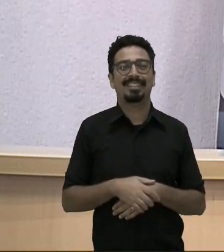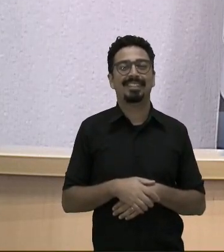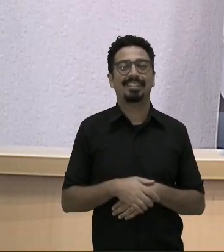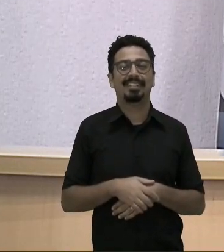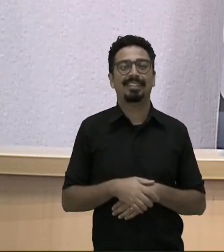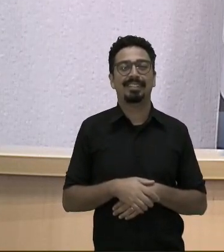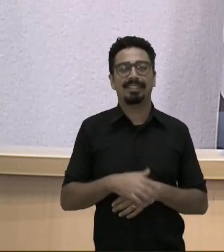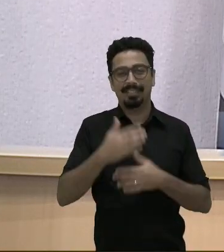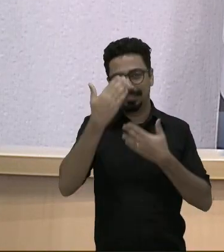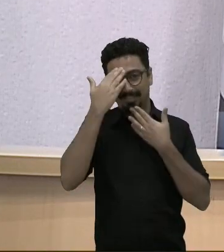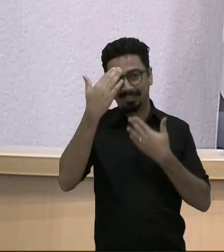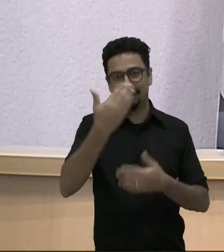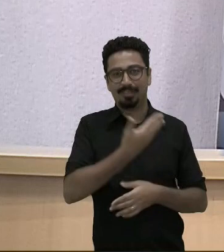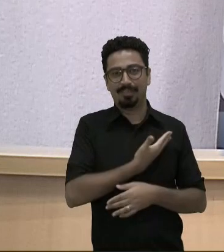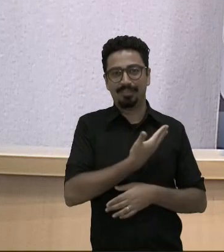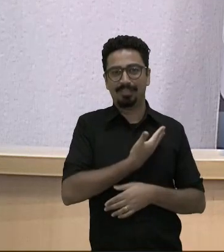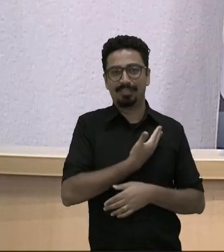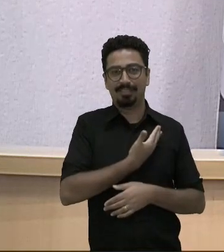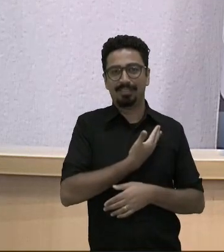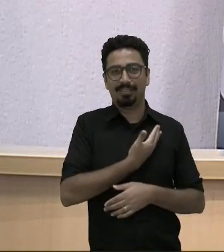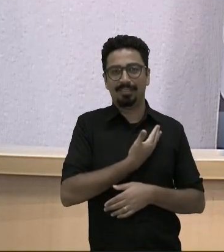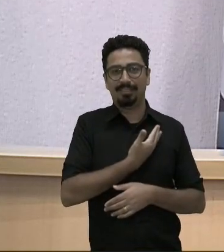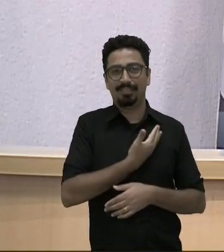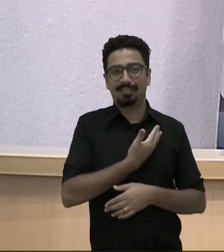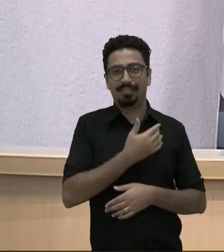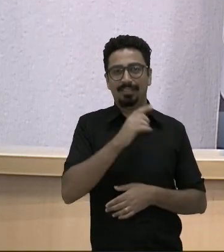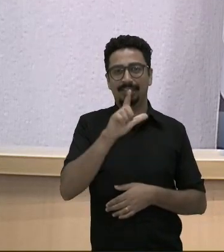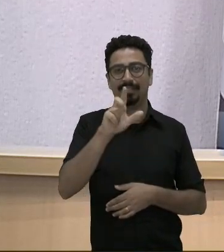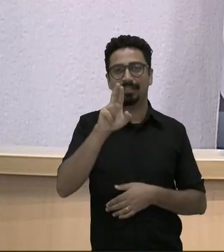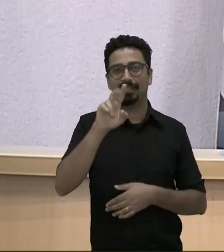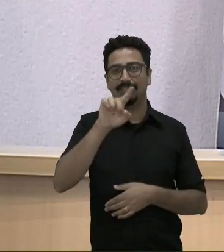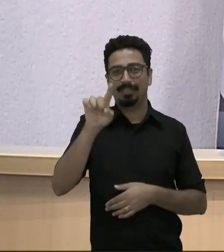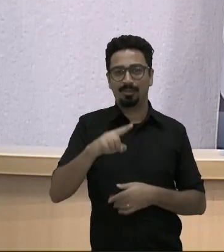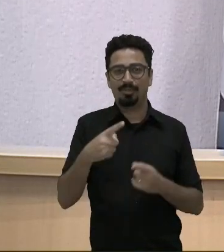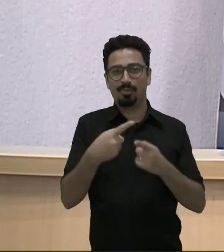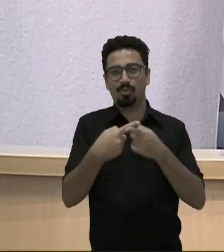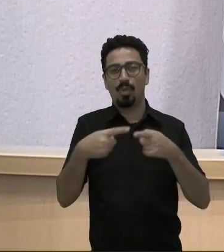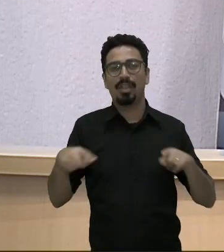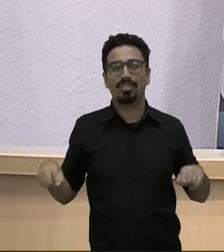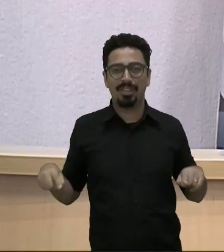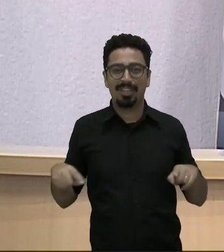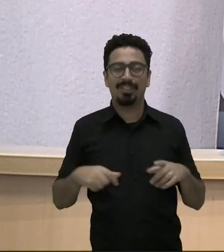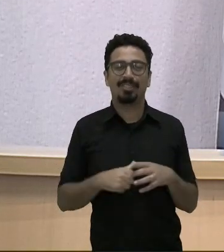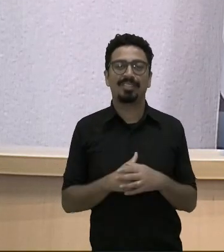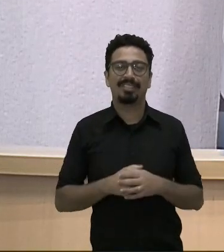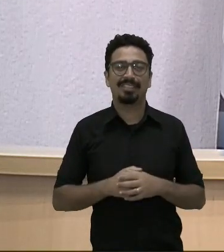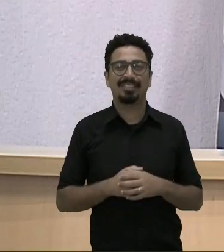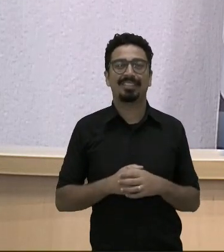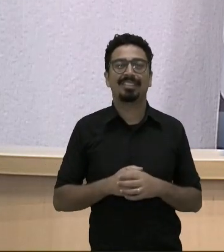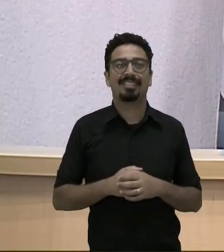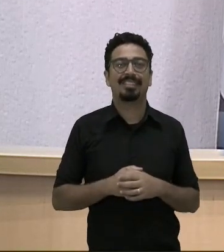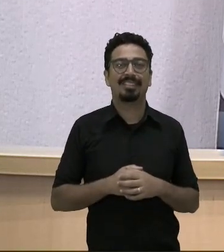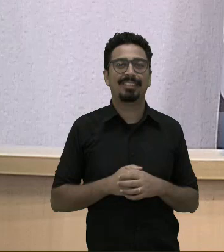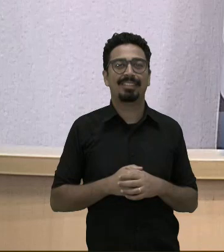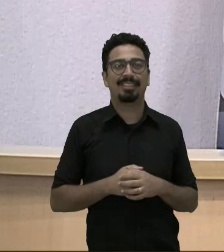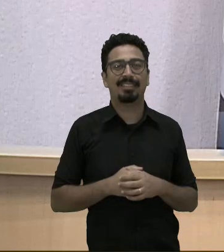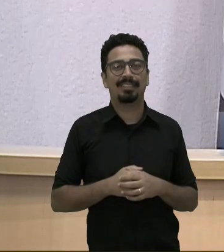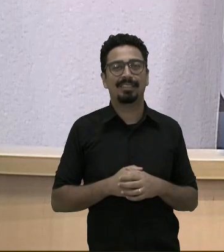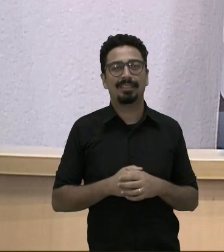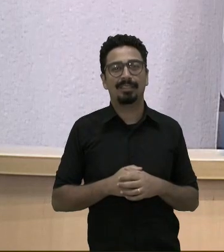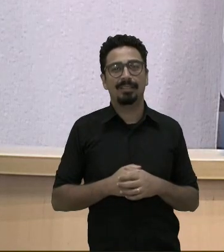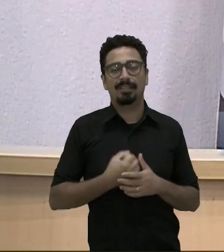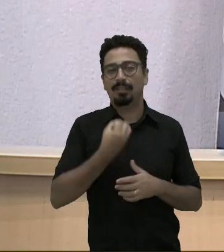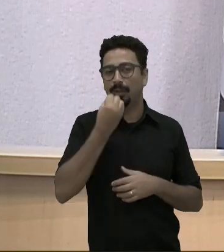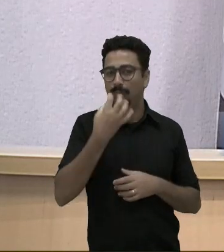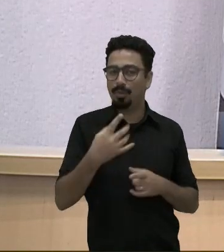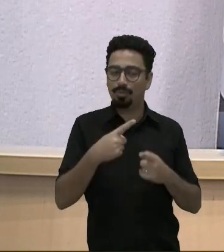amigo. Ô, vereador, depois o senhor cobra ele aqui, ó, o Luiz, o churrasqueiro, entendeu? Ó, um bom churrasco,